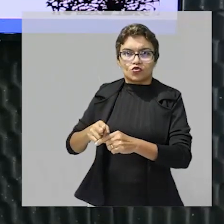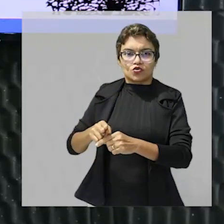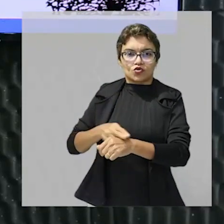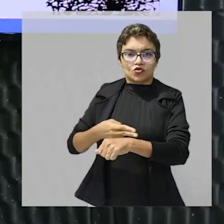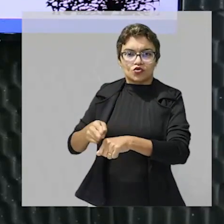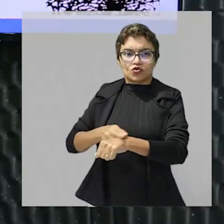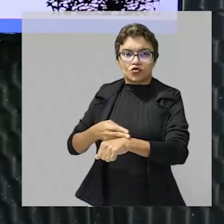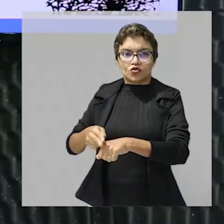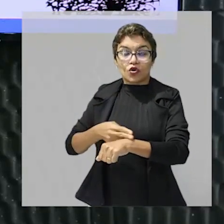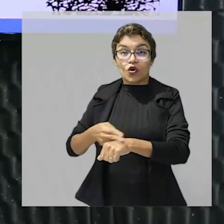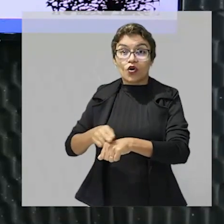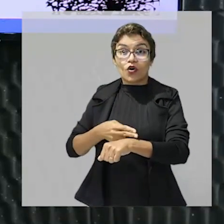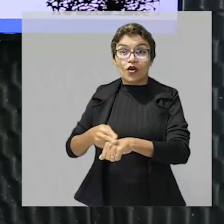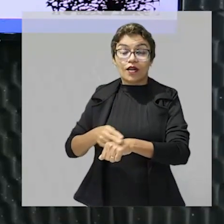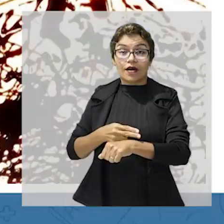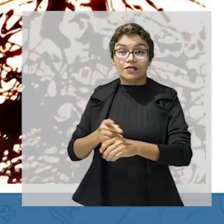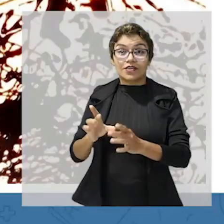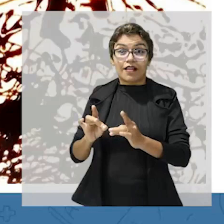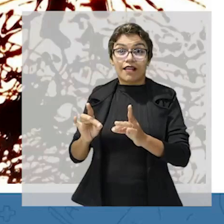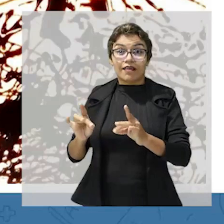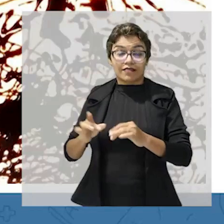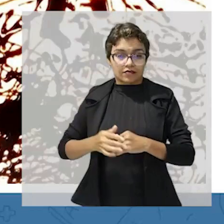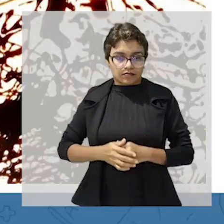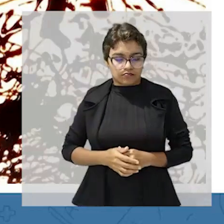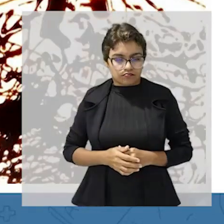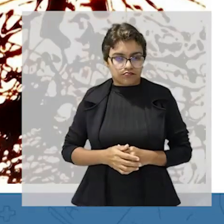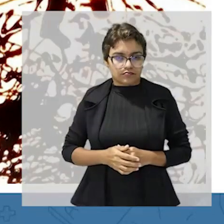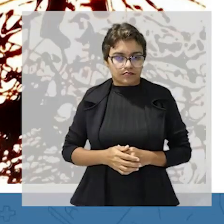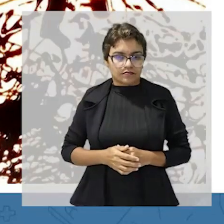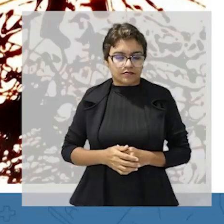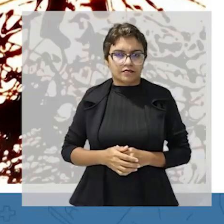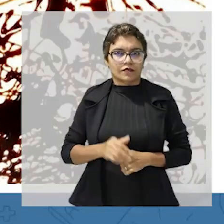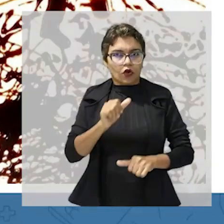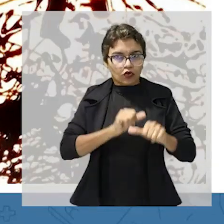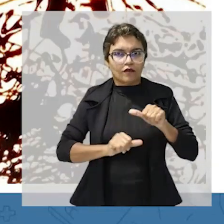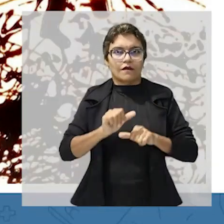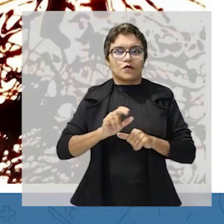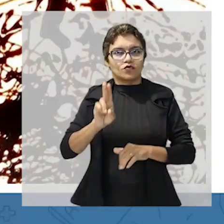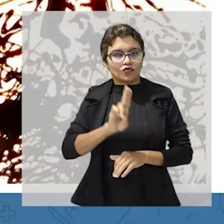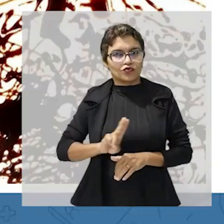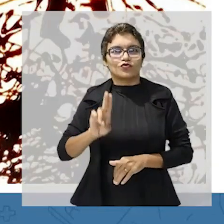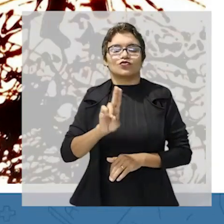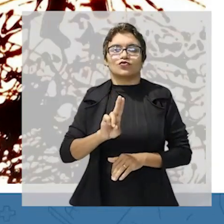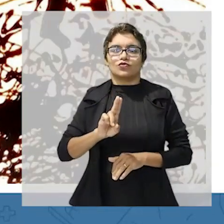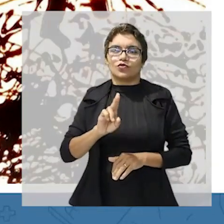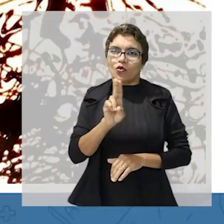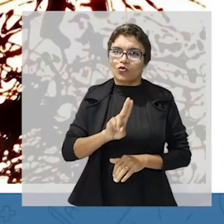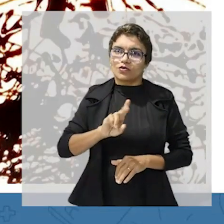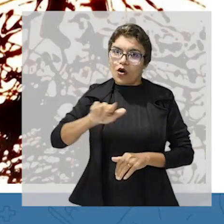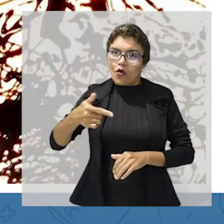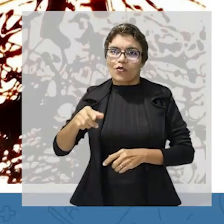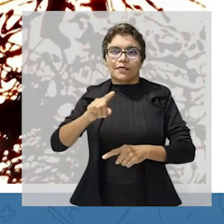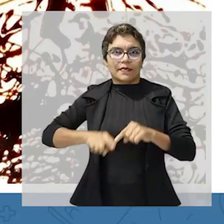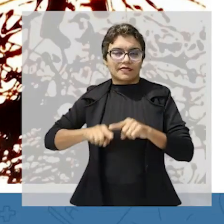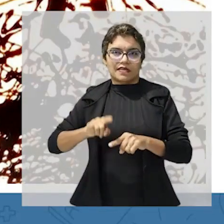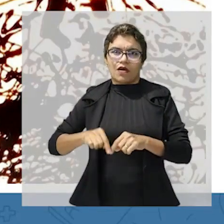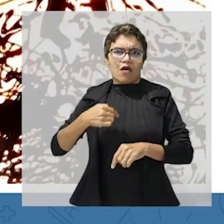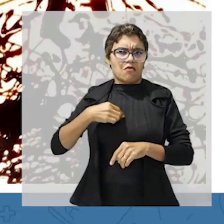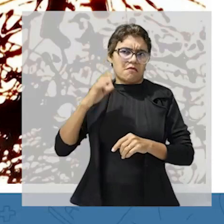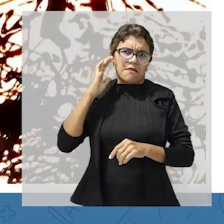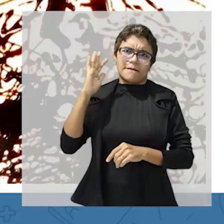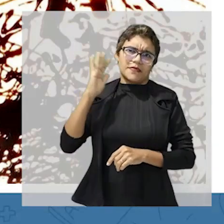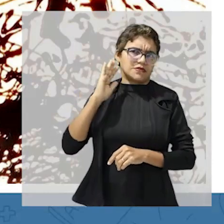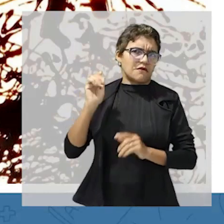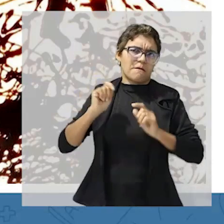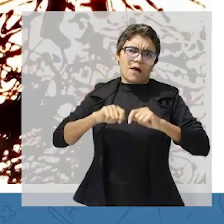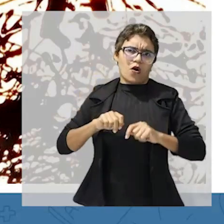líquido. Pois é, eu ressignifico, reutilizo, refaço com outro material que eu nem imaginava que pudesse ser utilizado